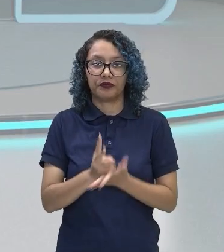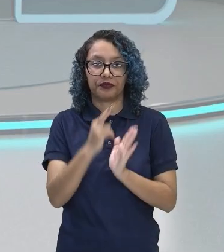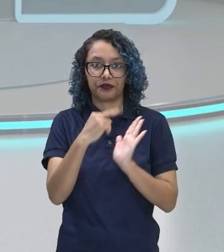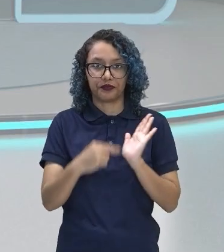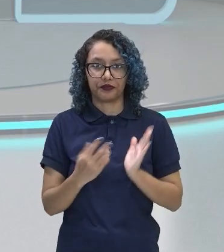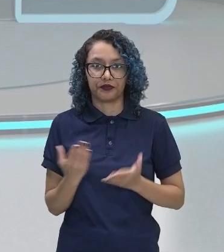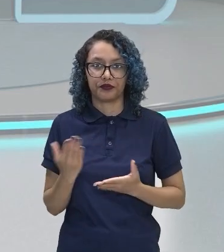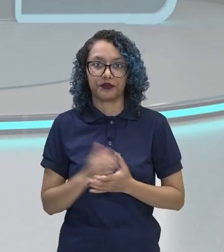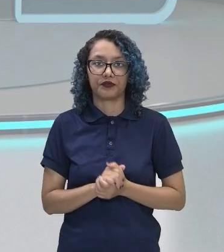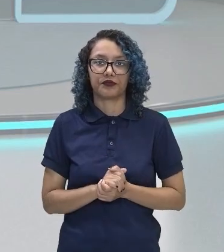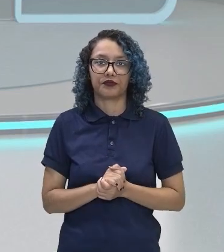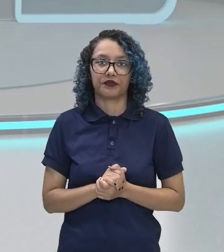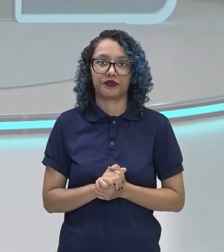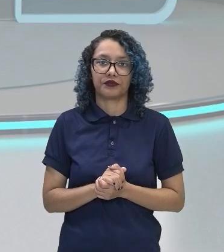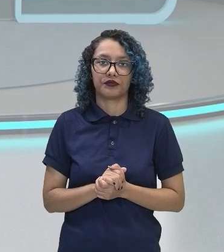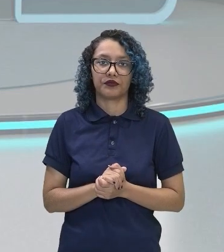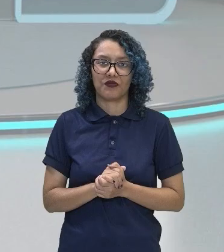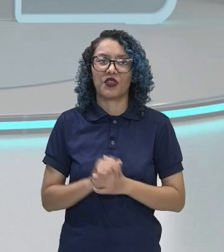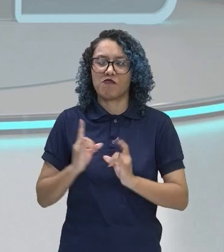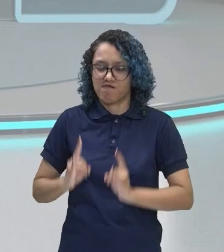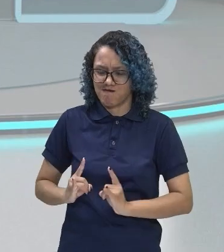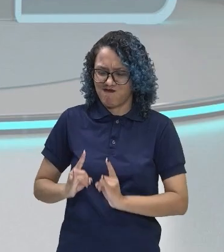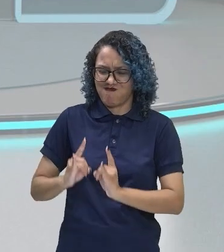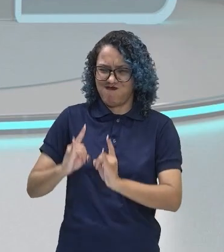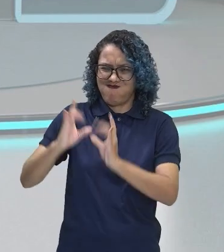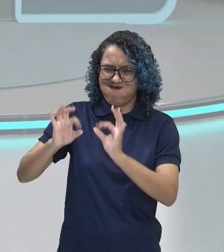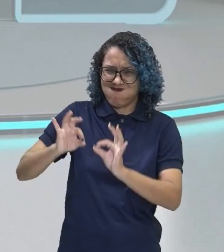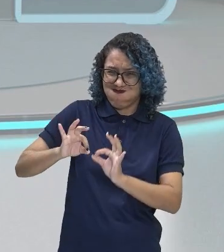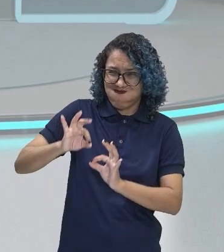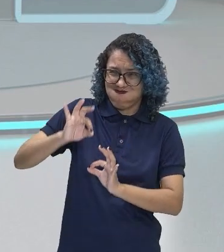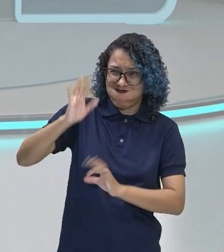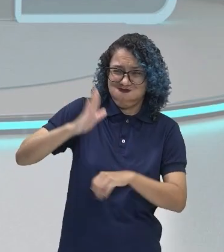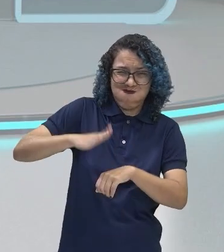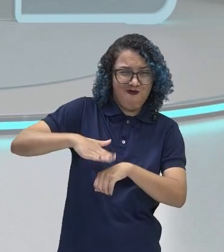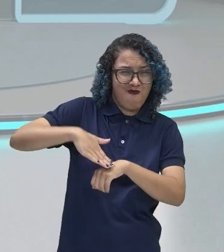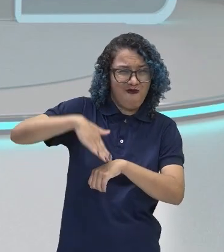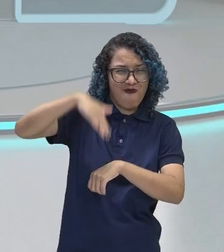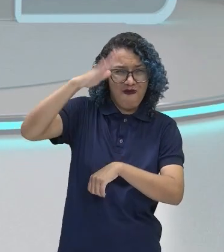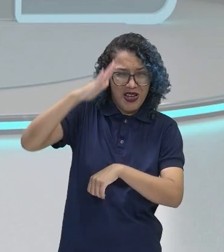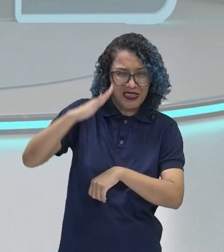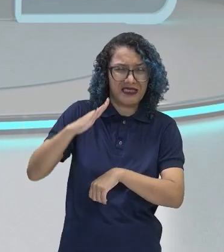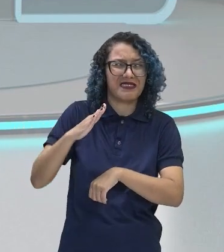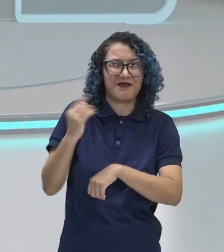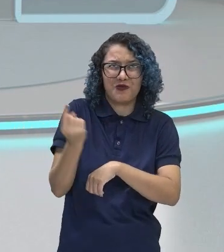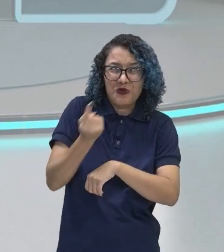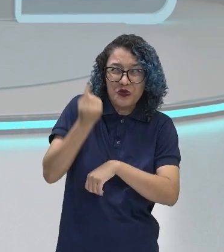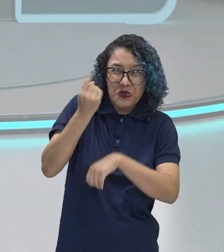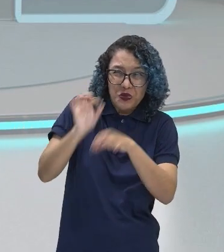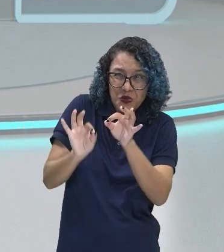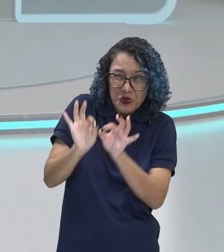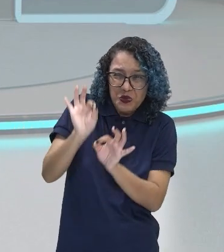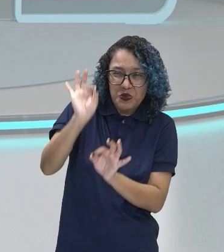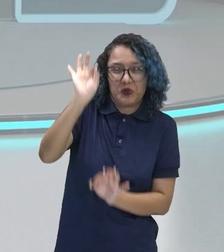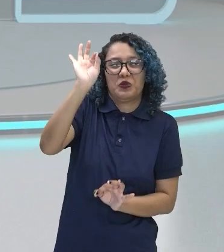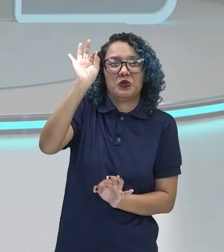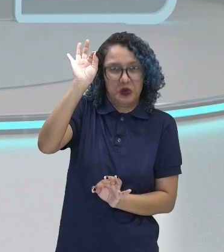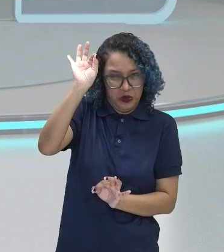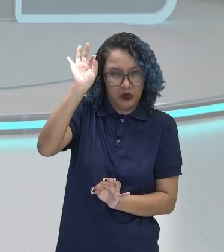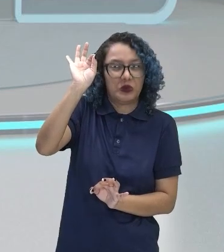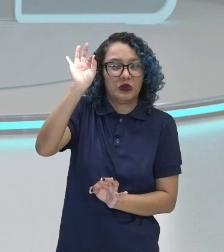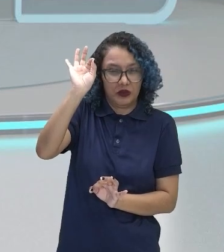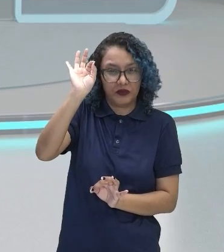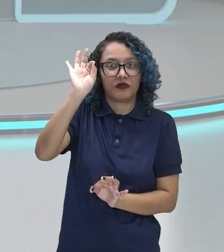828 meters. Então, ele é o prédio mais alto do mundo, o arranha-céu, a palavra em skyscraper quer dizer arranha-céu, mais alto do mundo,